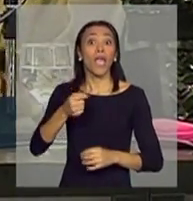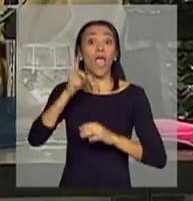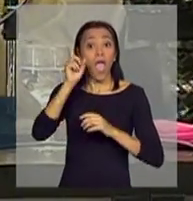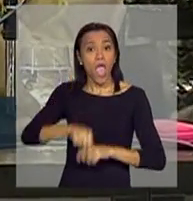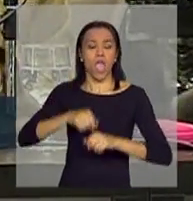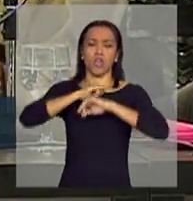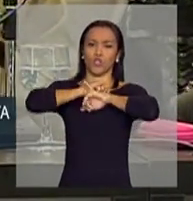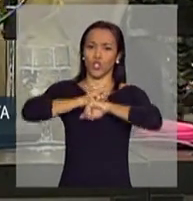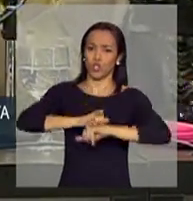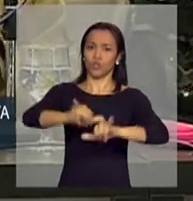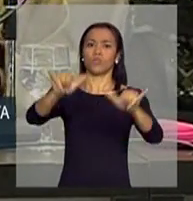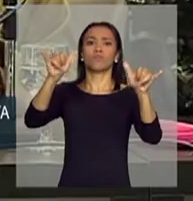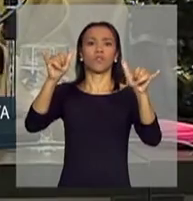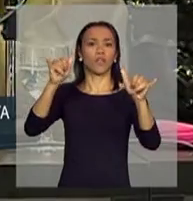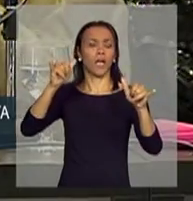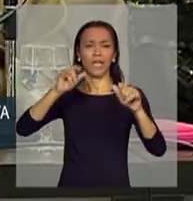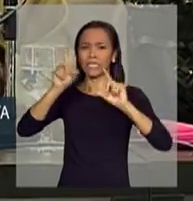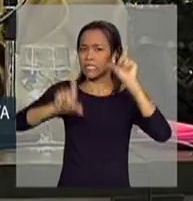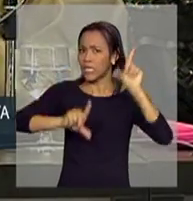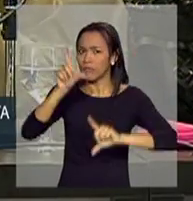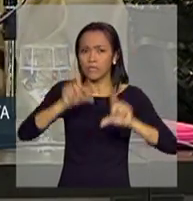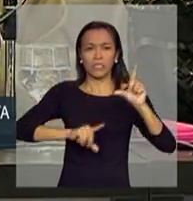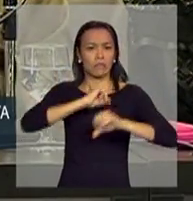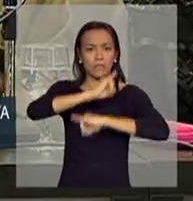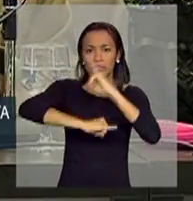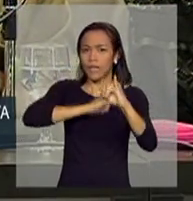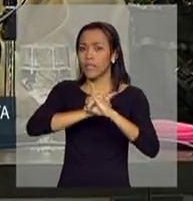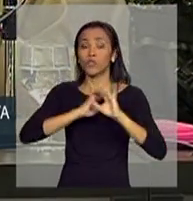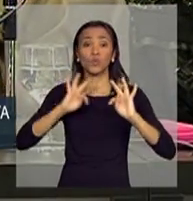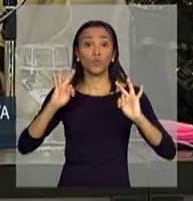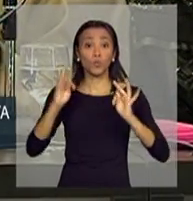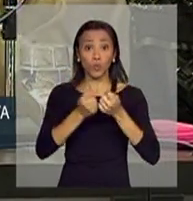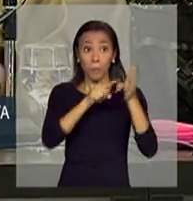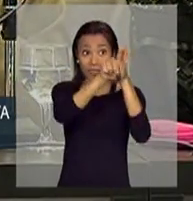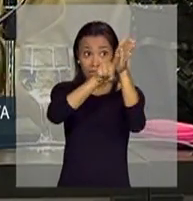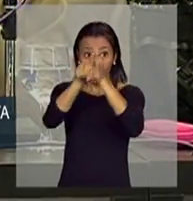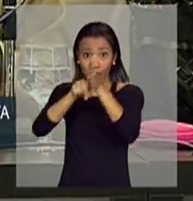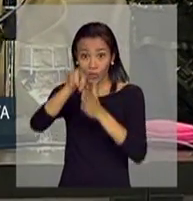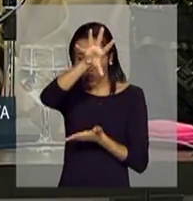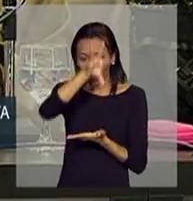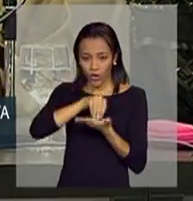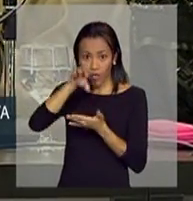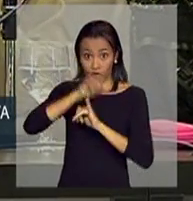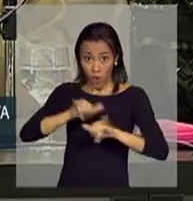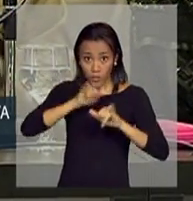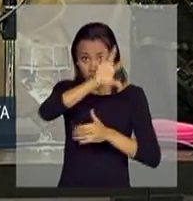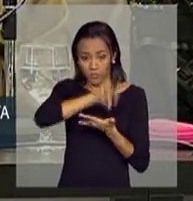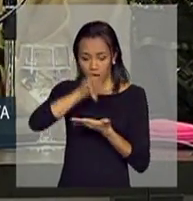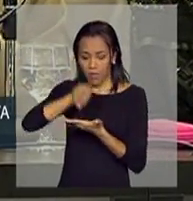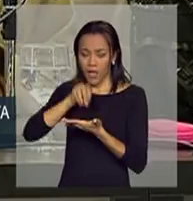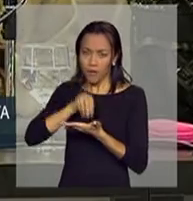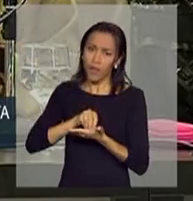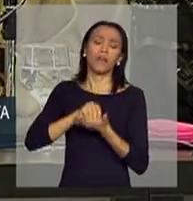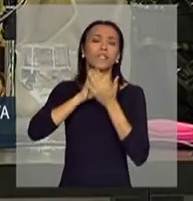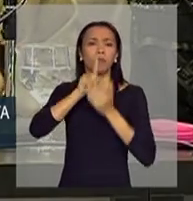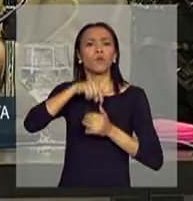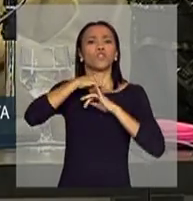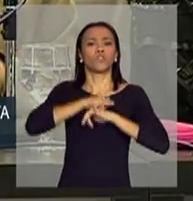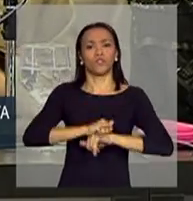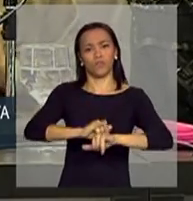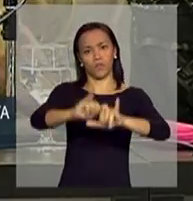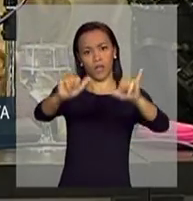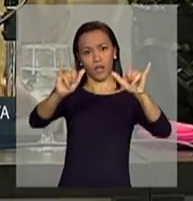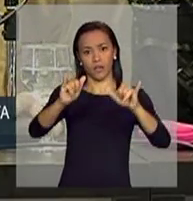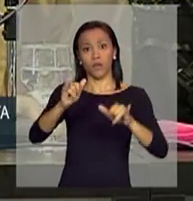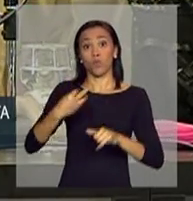audiência pública externa, televisão, internet, o que for possível, e com o envolvimento dos sobreviventes e das vítimas.